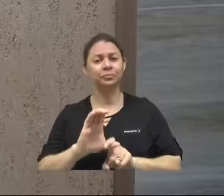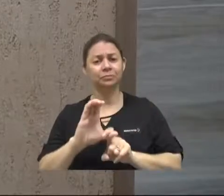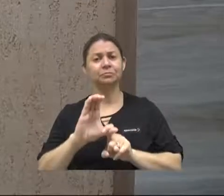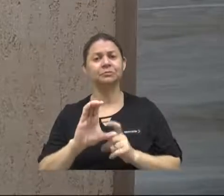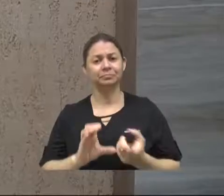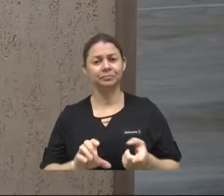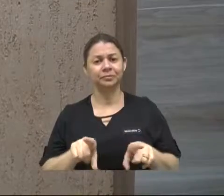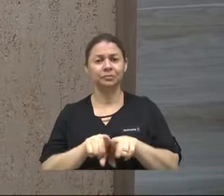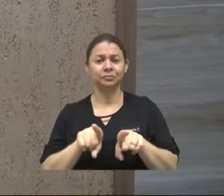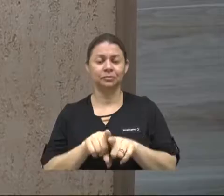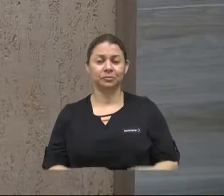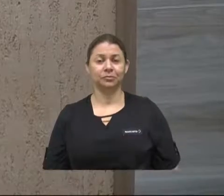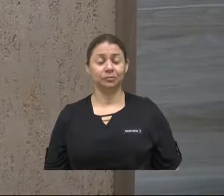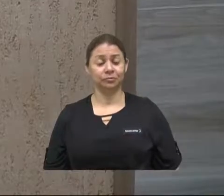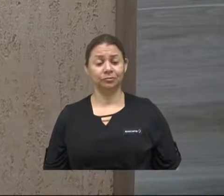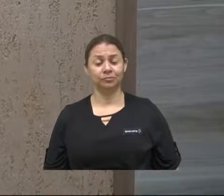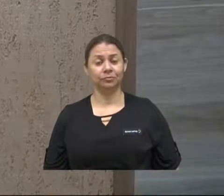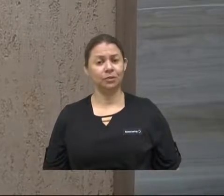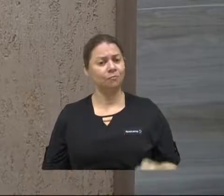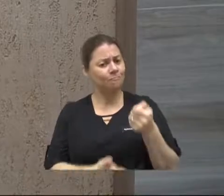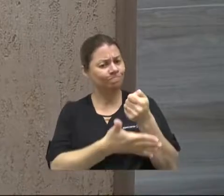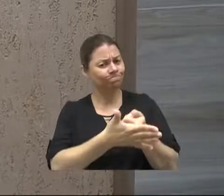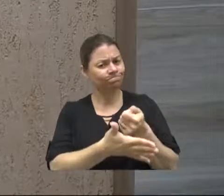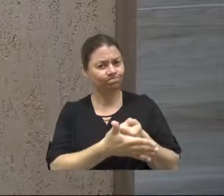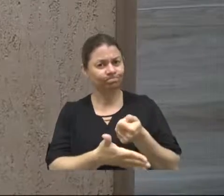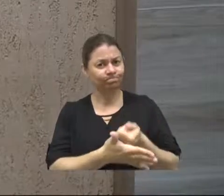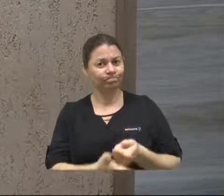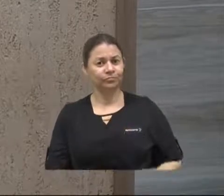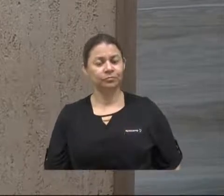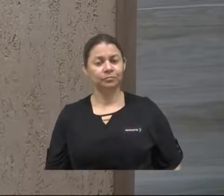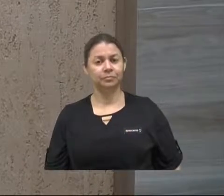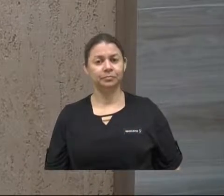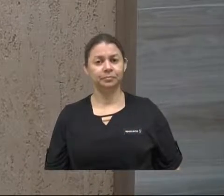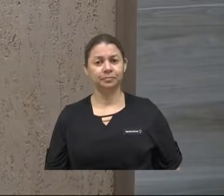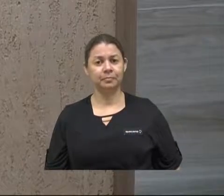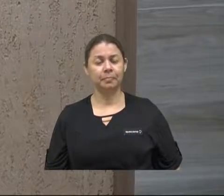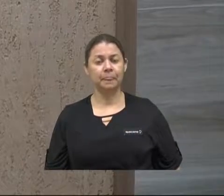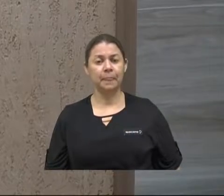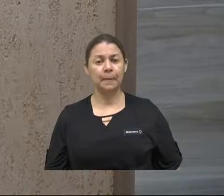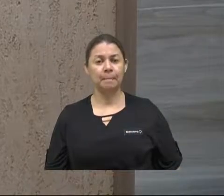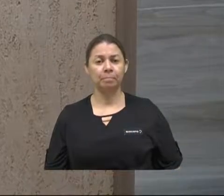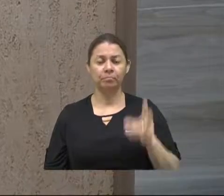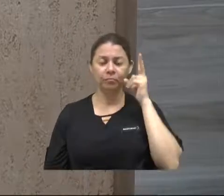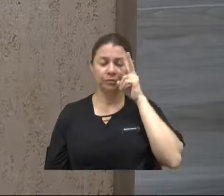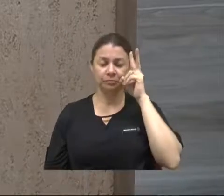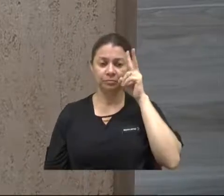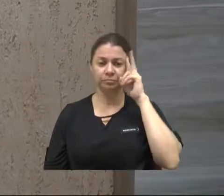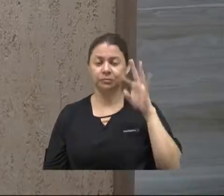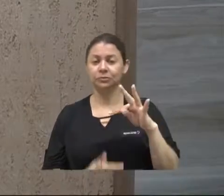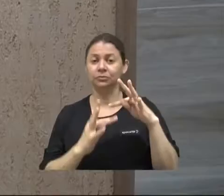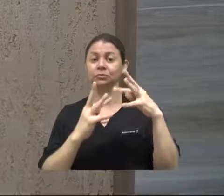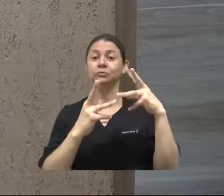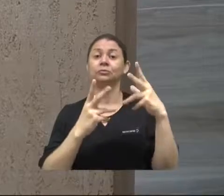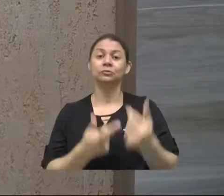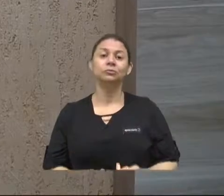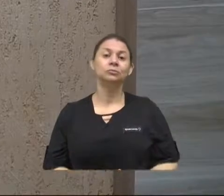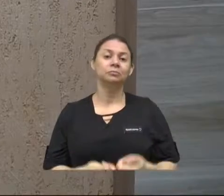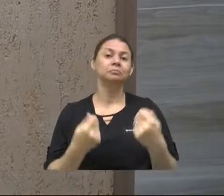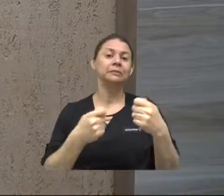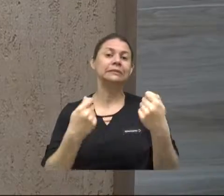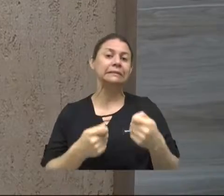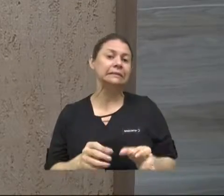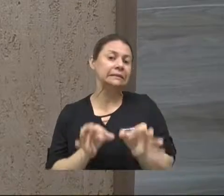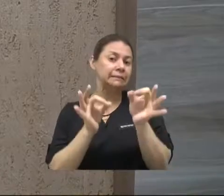fazendo cobranças, fazendo lembranças e não deixando que, de maneira alguma, a coisa